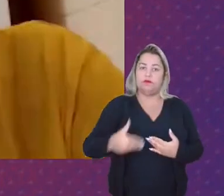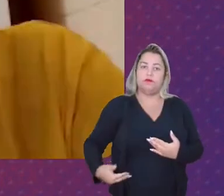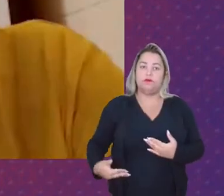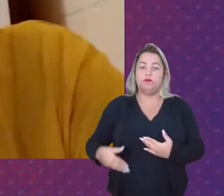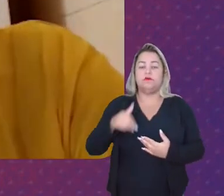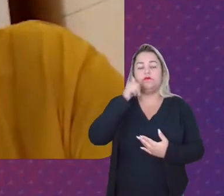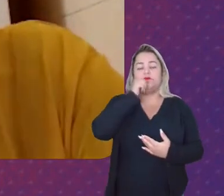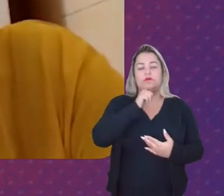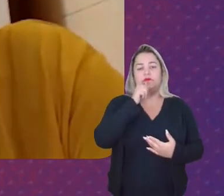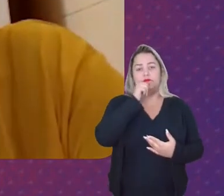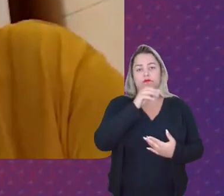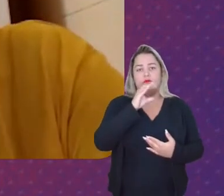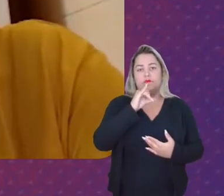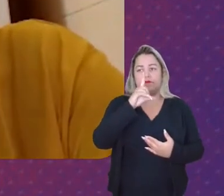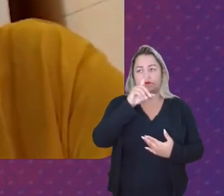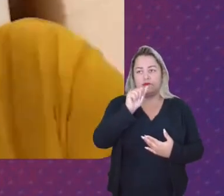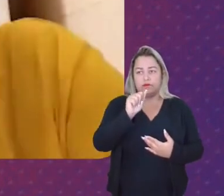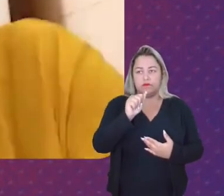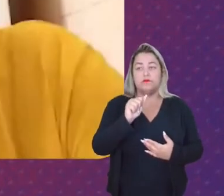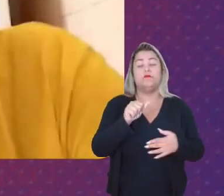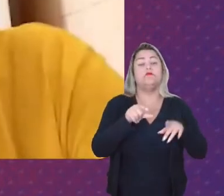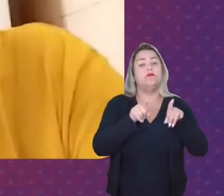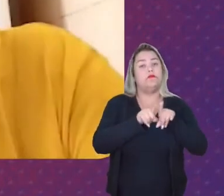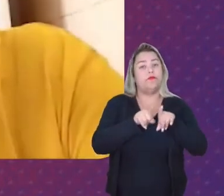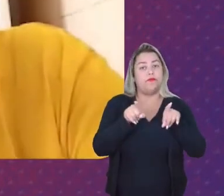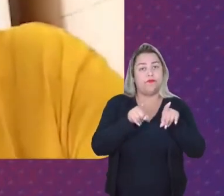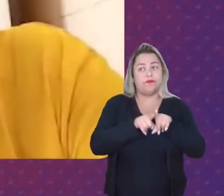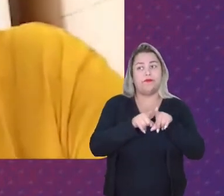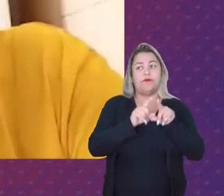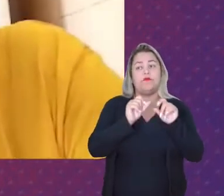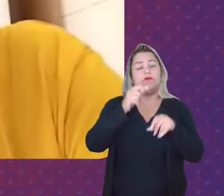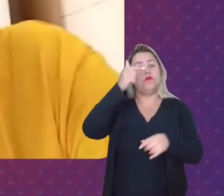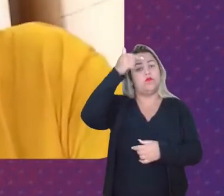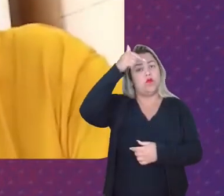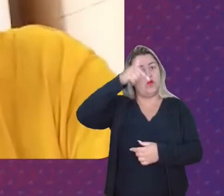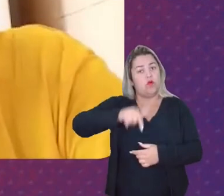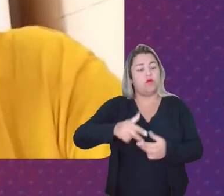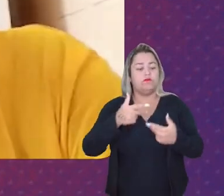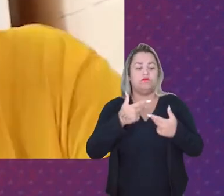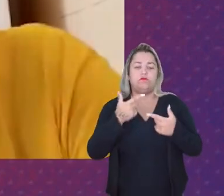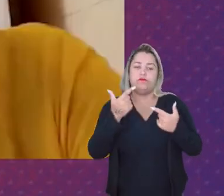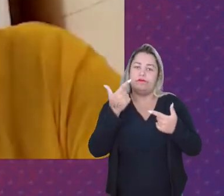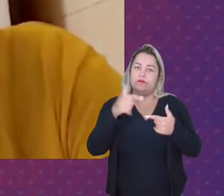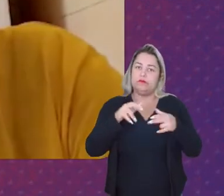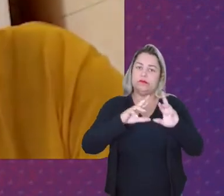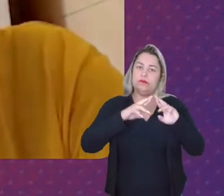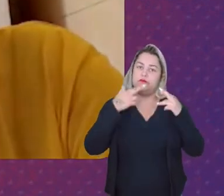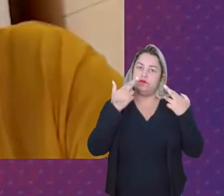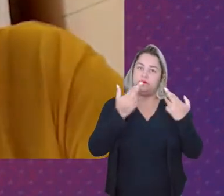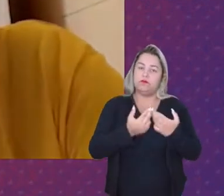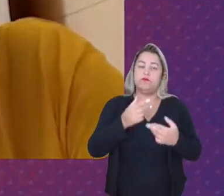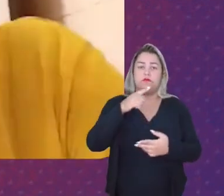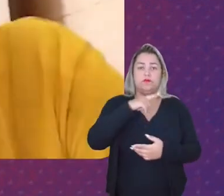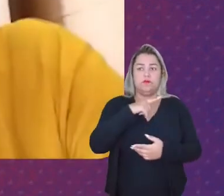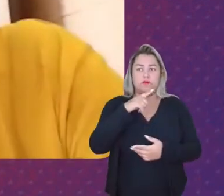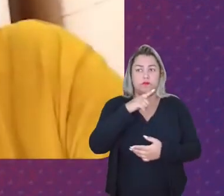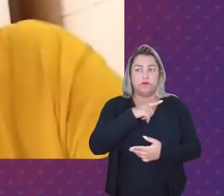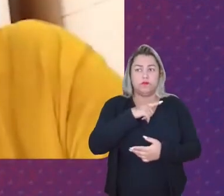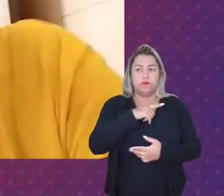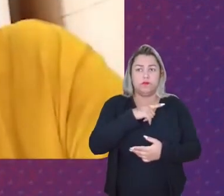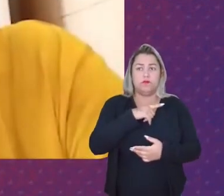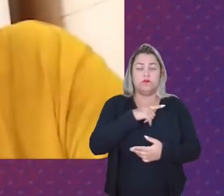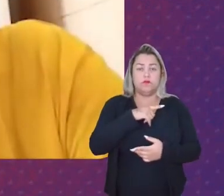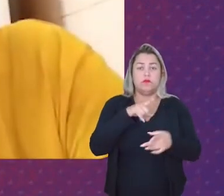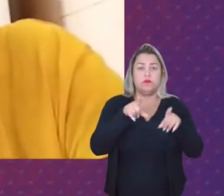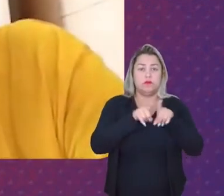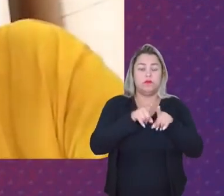e, bem, aí a gente foi conseguindo outras reuniões, fomos recebidas